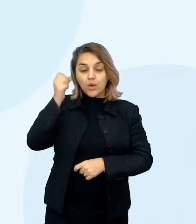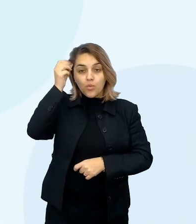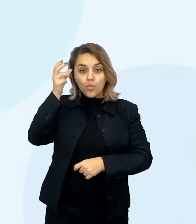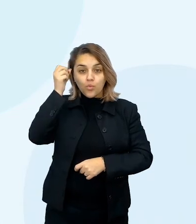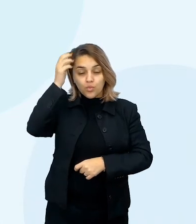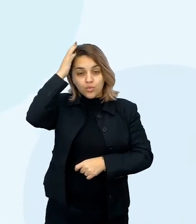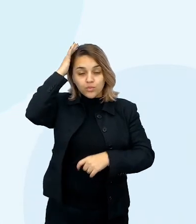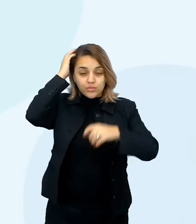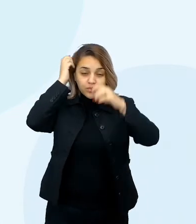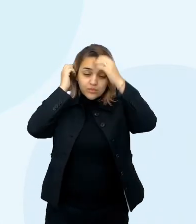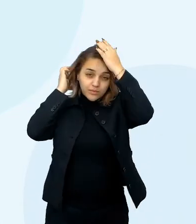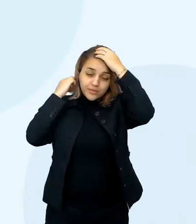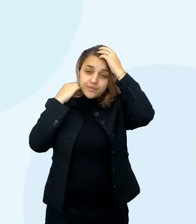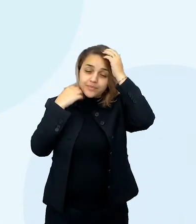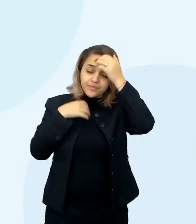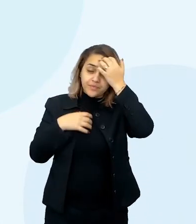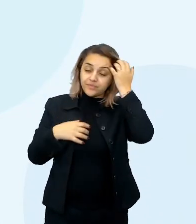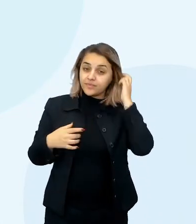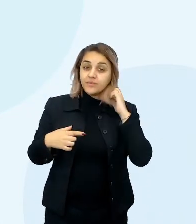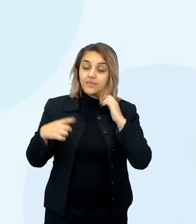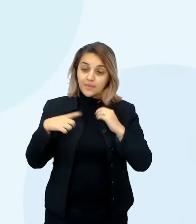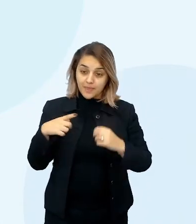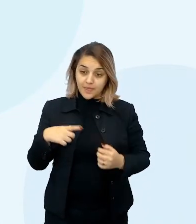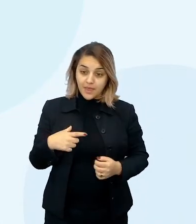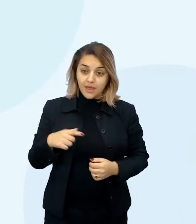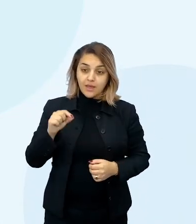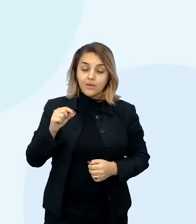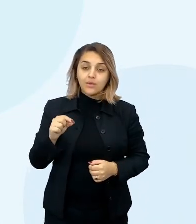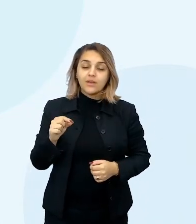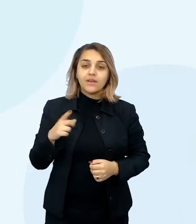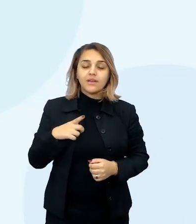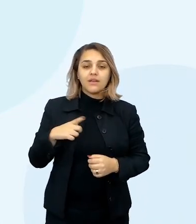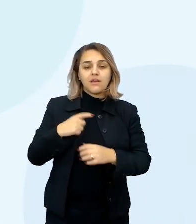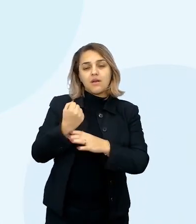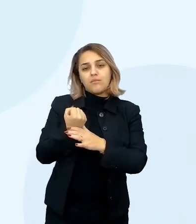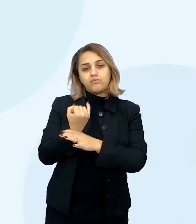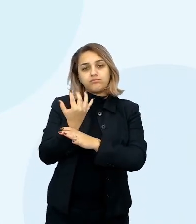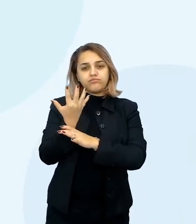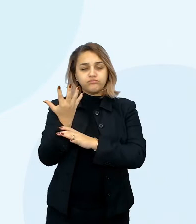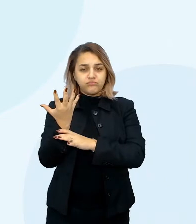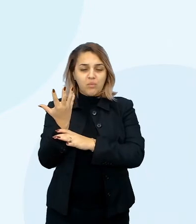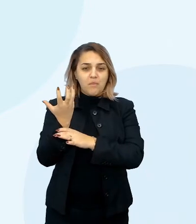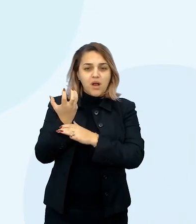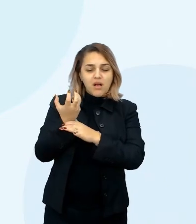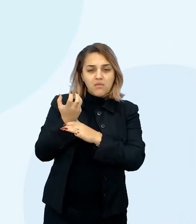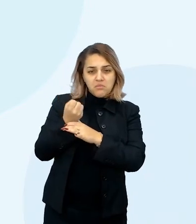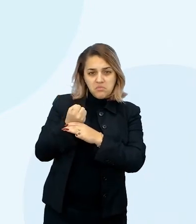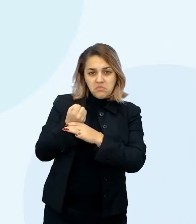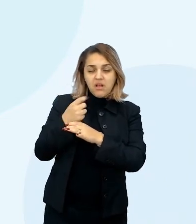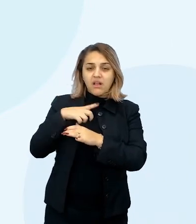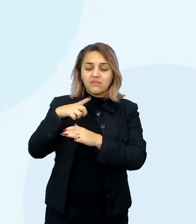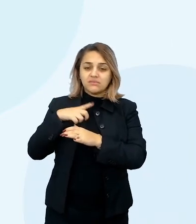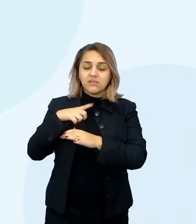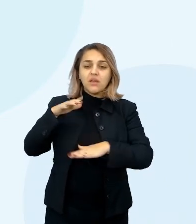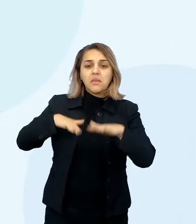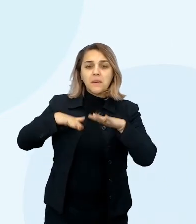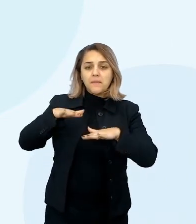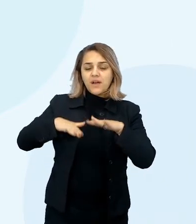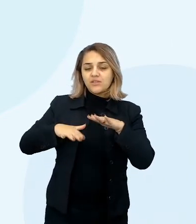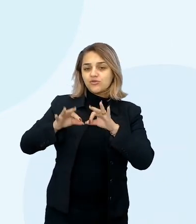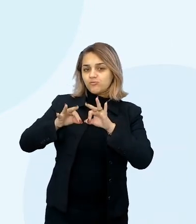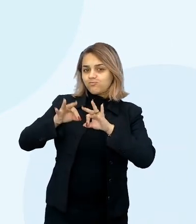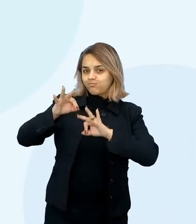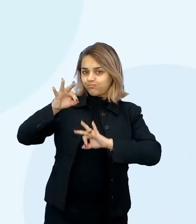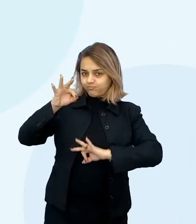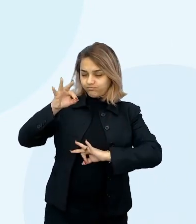agroflorestal, né, porque a estratificação, plantas menores e maiores, em vários estratos, em várias altitudes ali, umas